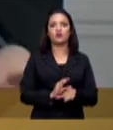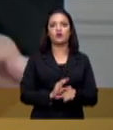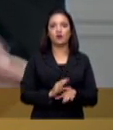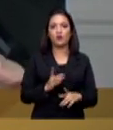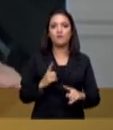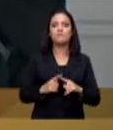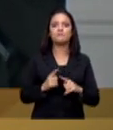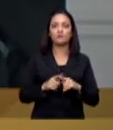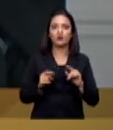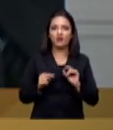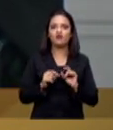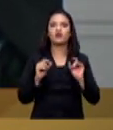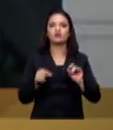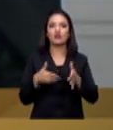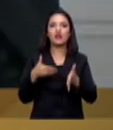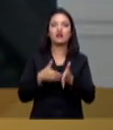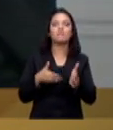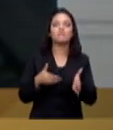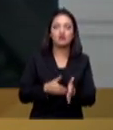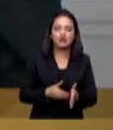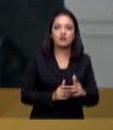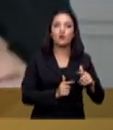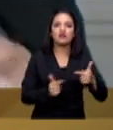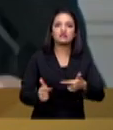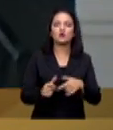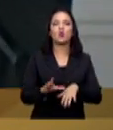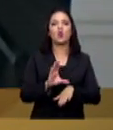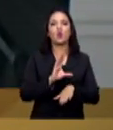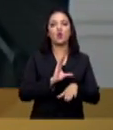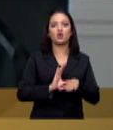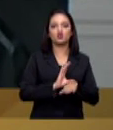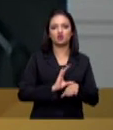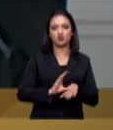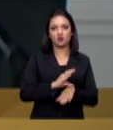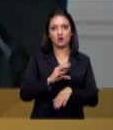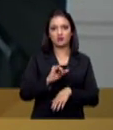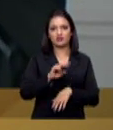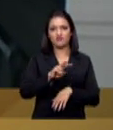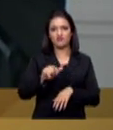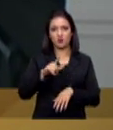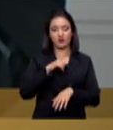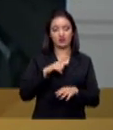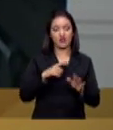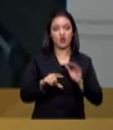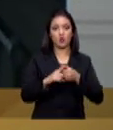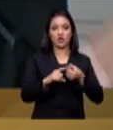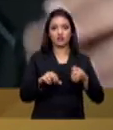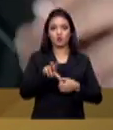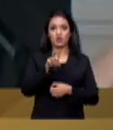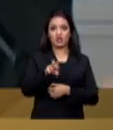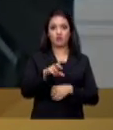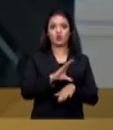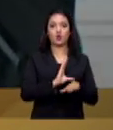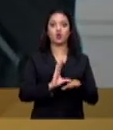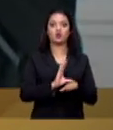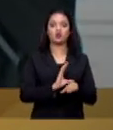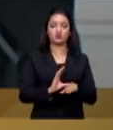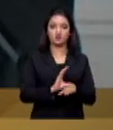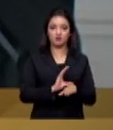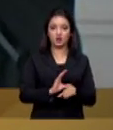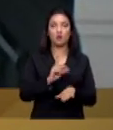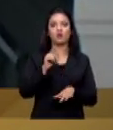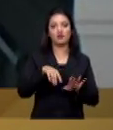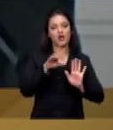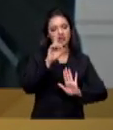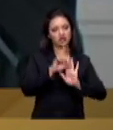ação constitucional de natureza civil estampada no artigo 5º da Constituição, na previsão dos nossos